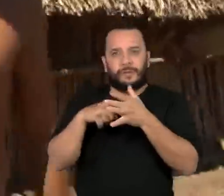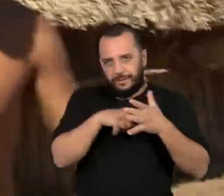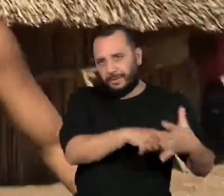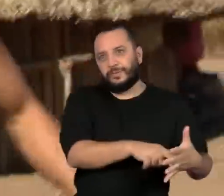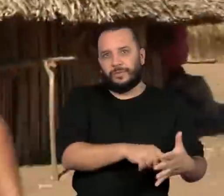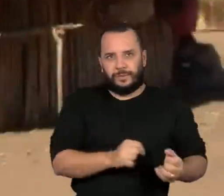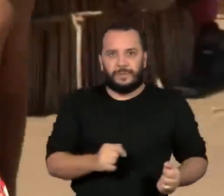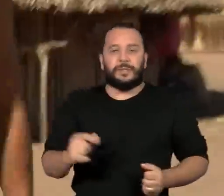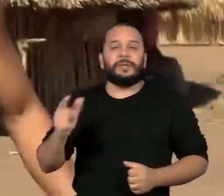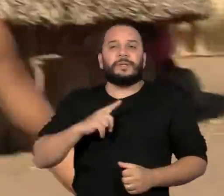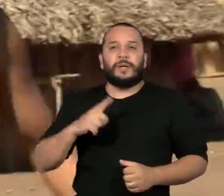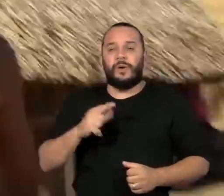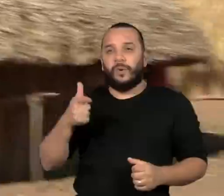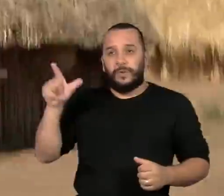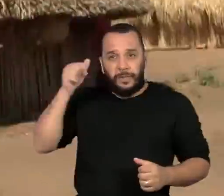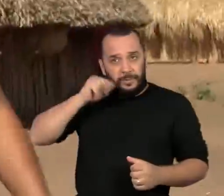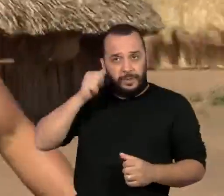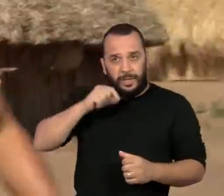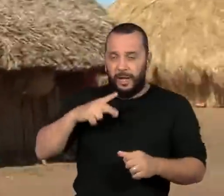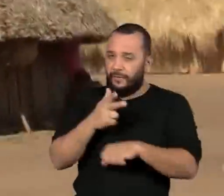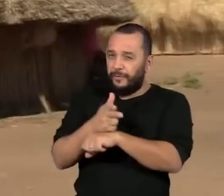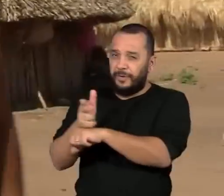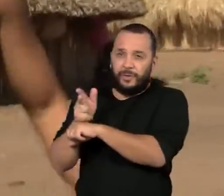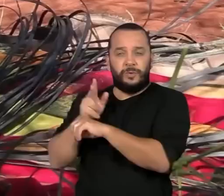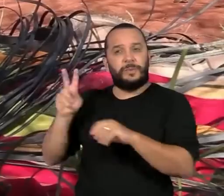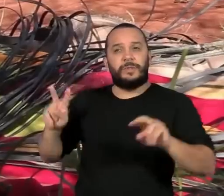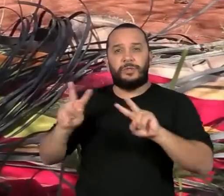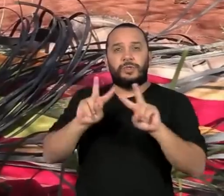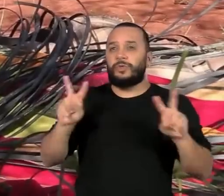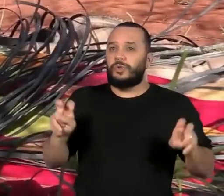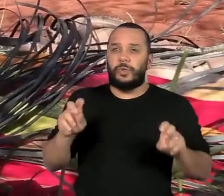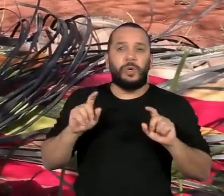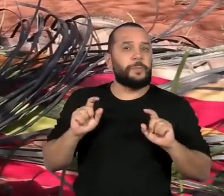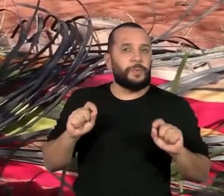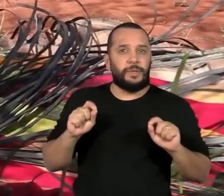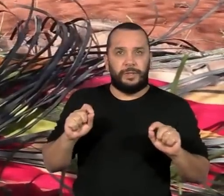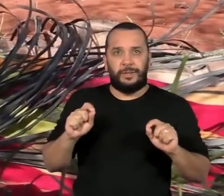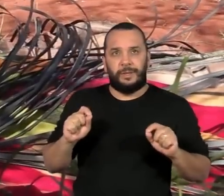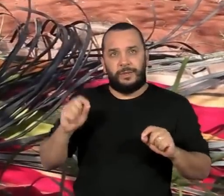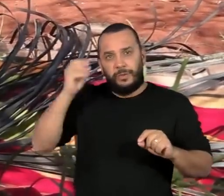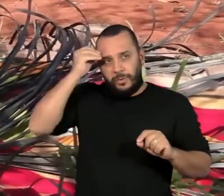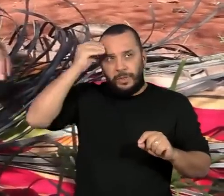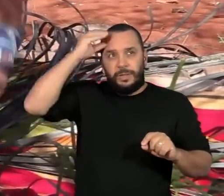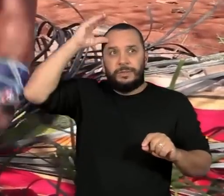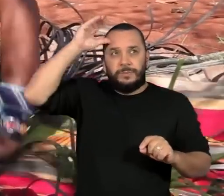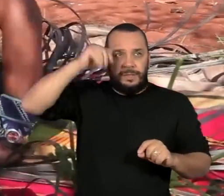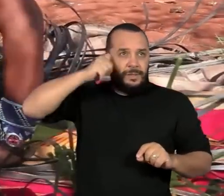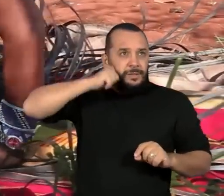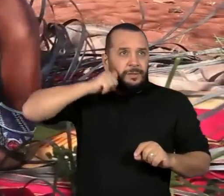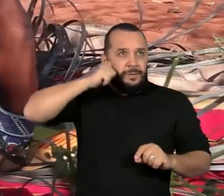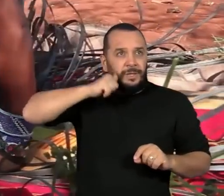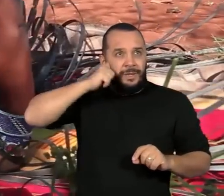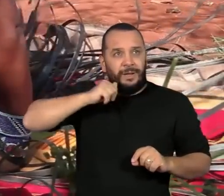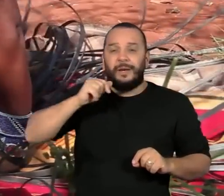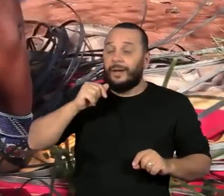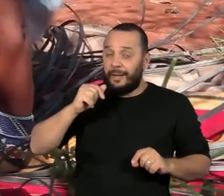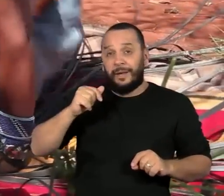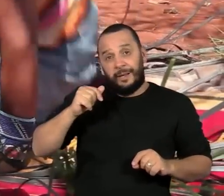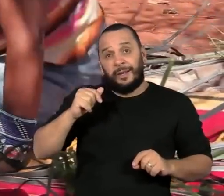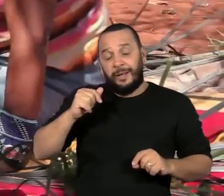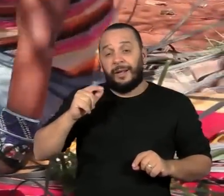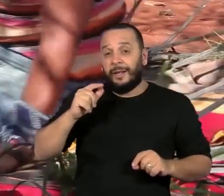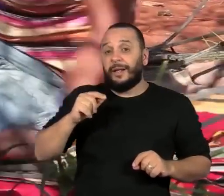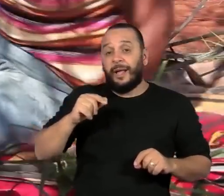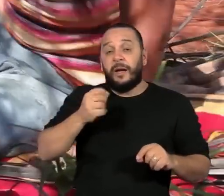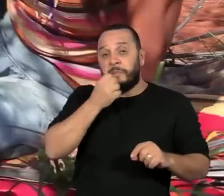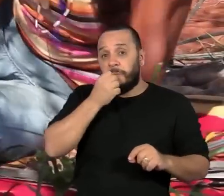em seus territórios fazendo filmes sobre, por exemplo, os conhecimentos femininos, né, que é muito pouco